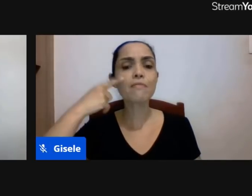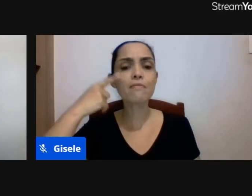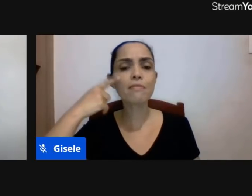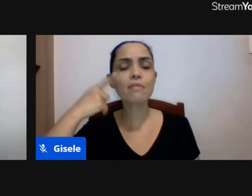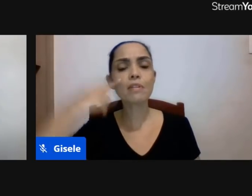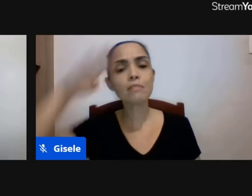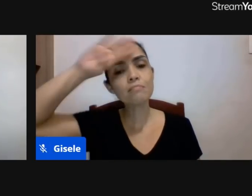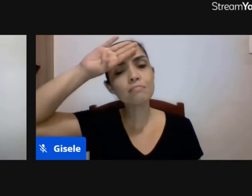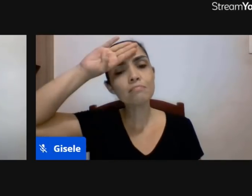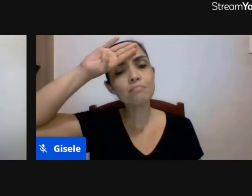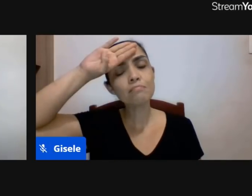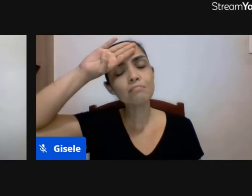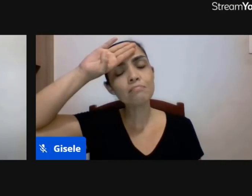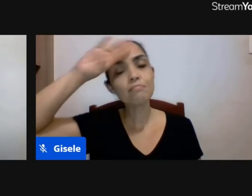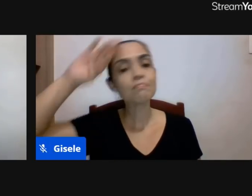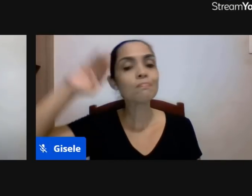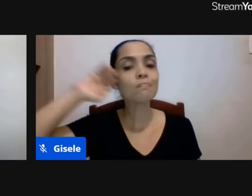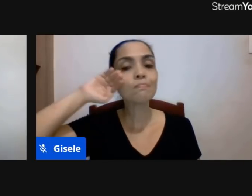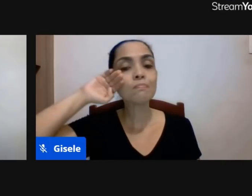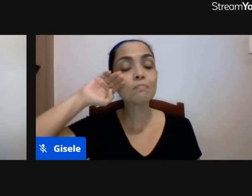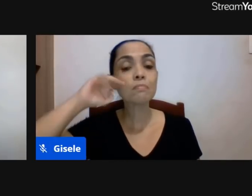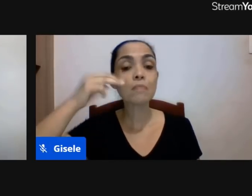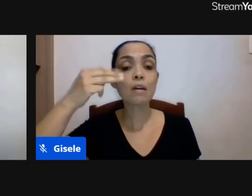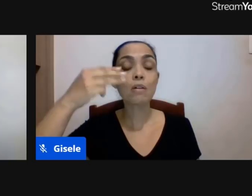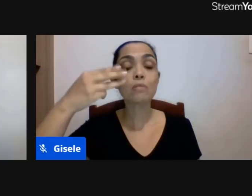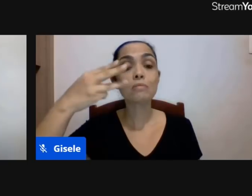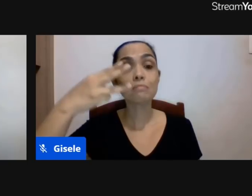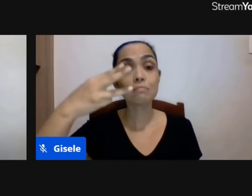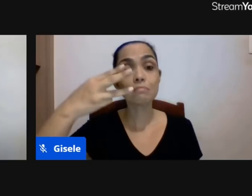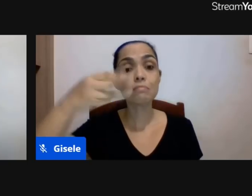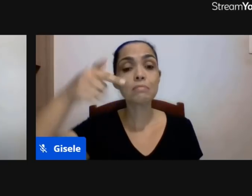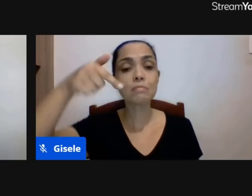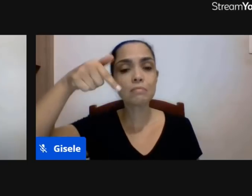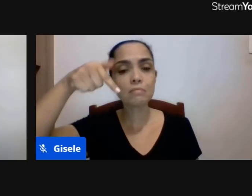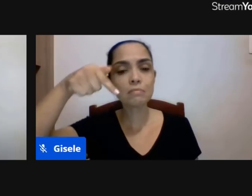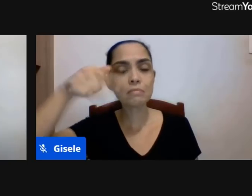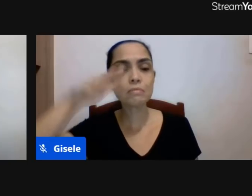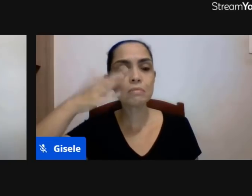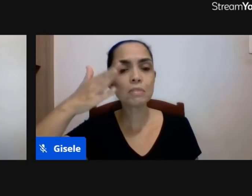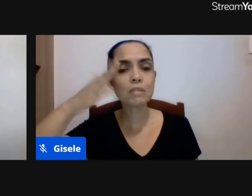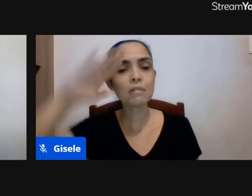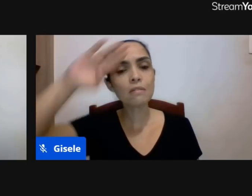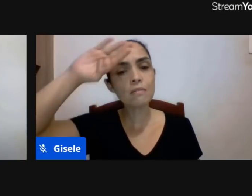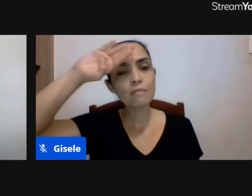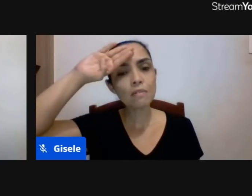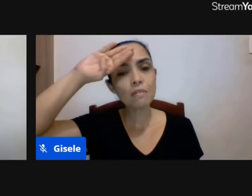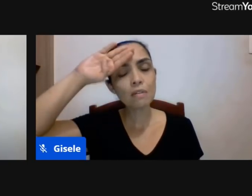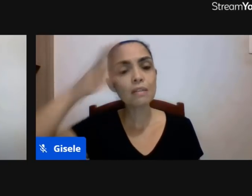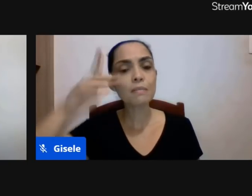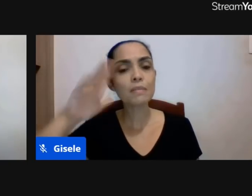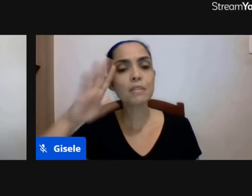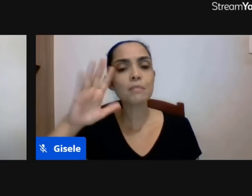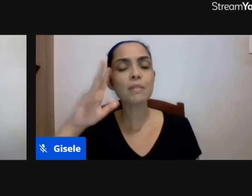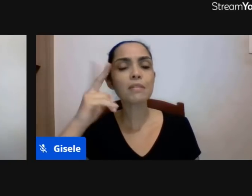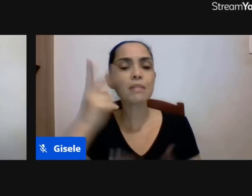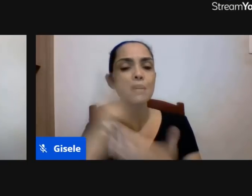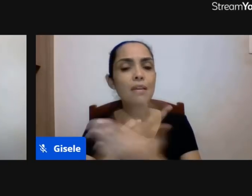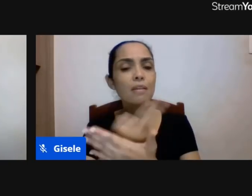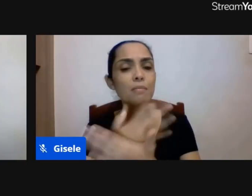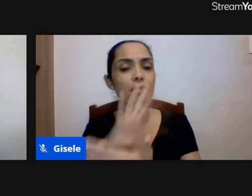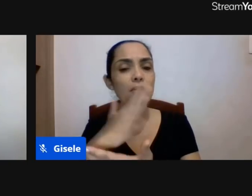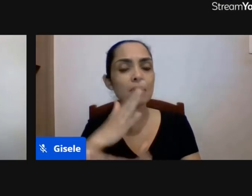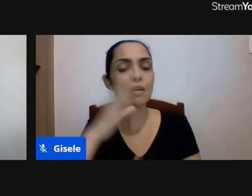partir de 37,8 graus, porque ele tem uma pequena chance de erro de 0,2 graus, por isso que a gente considera um pouco a